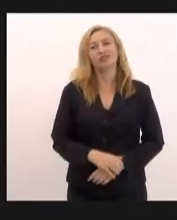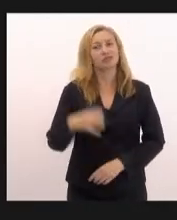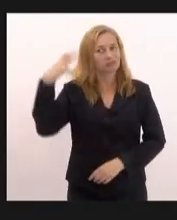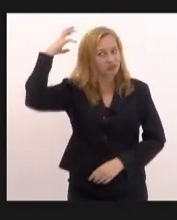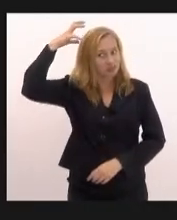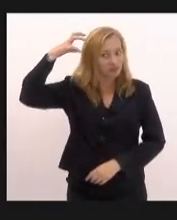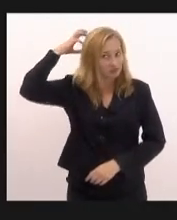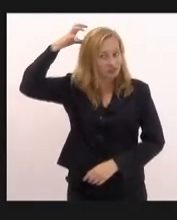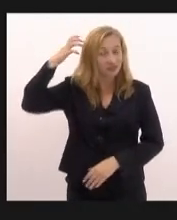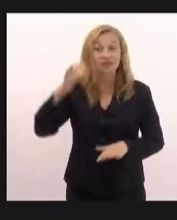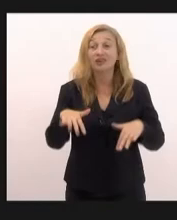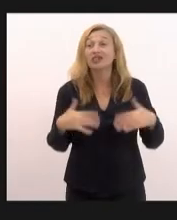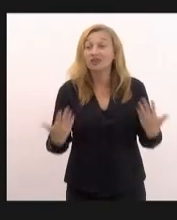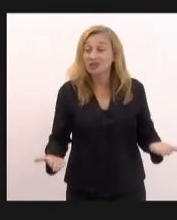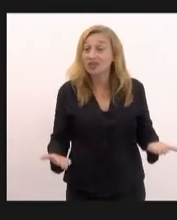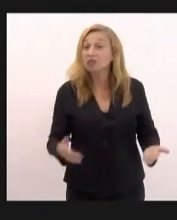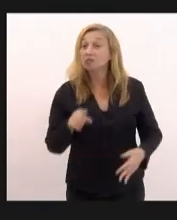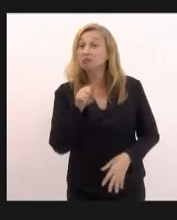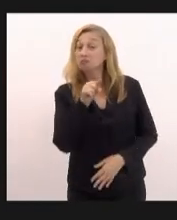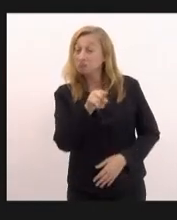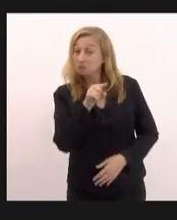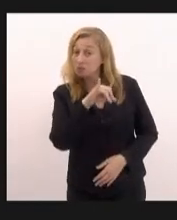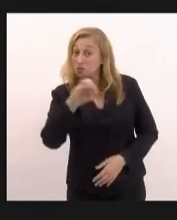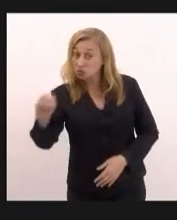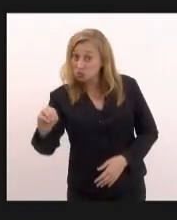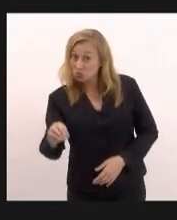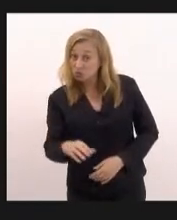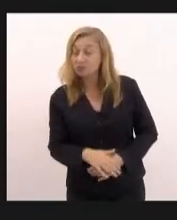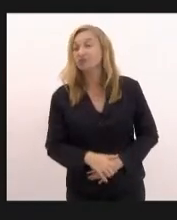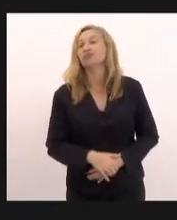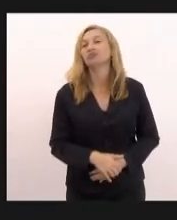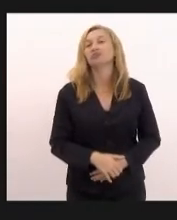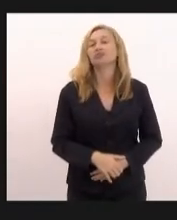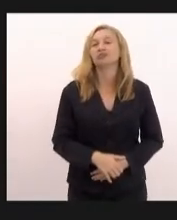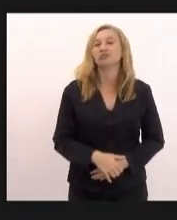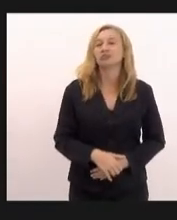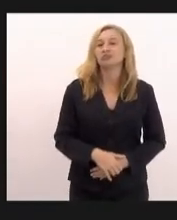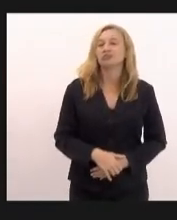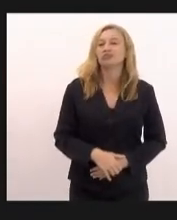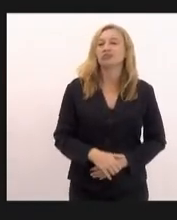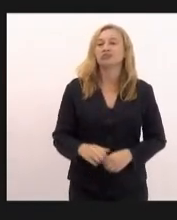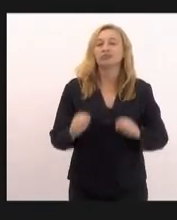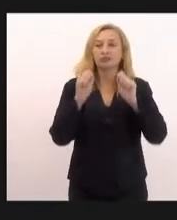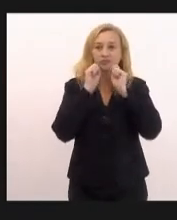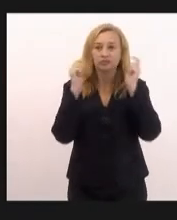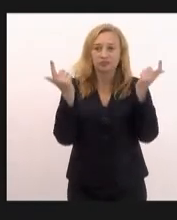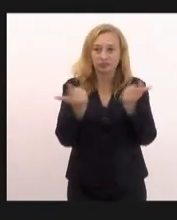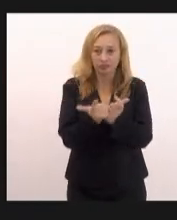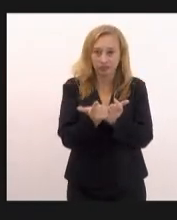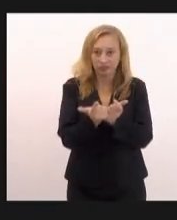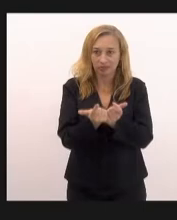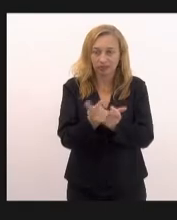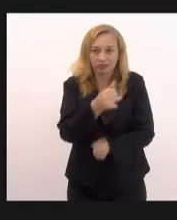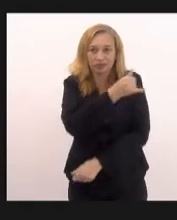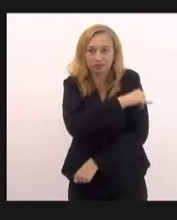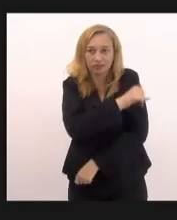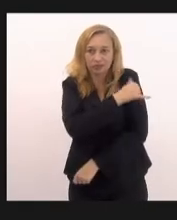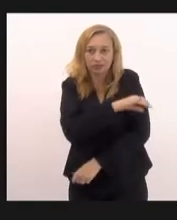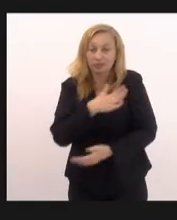Franco. Então, isto daí, eu acho que a Assembleia Legislativa do Rio de Janeiro, ao